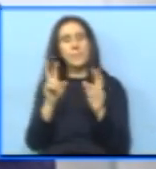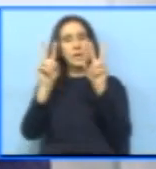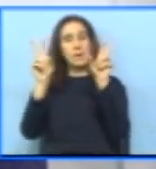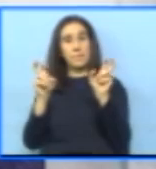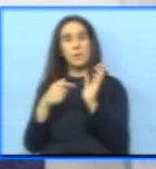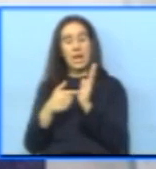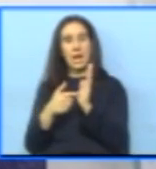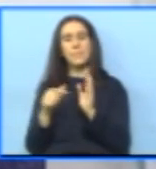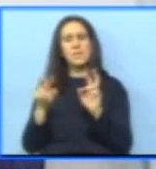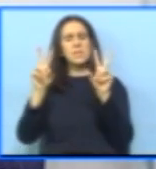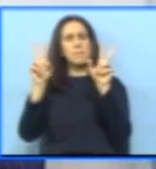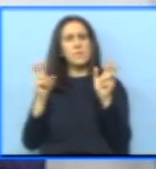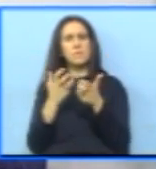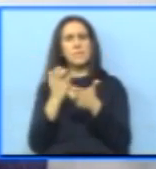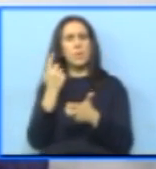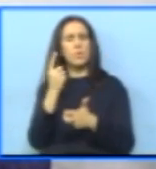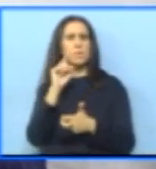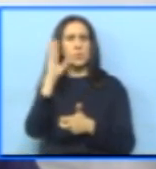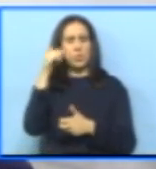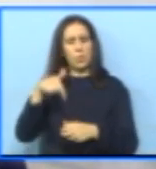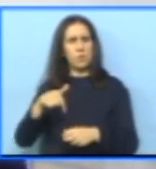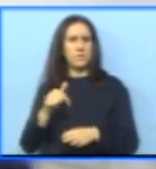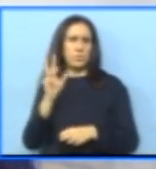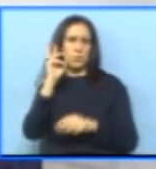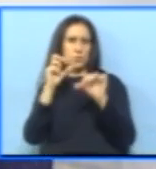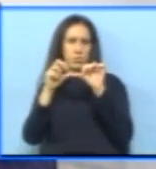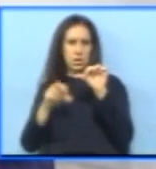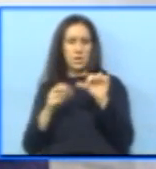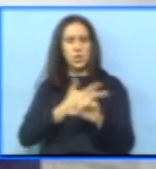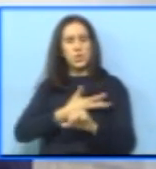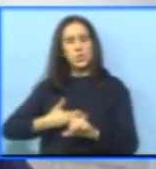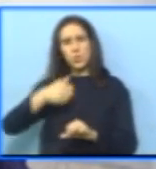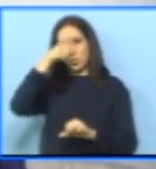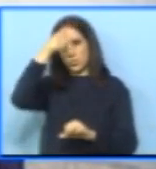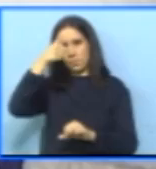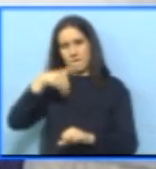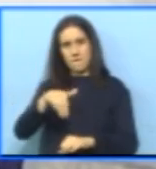uma marca muito importante, que vamos escutar hoje e que vamos também escutar nos próximos domingos.